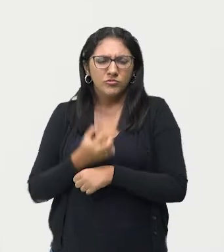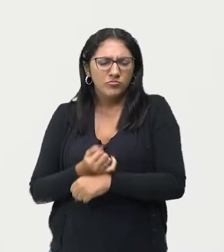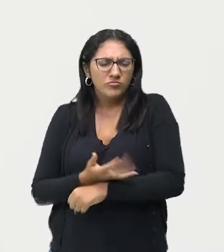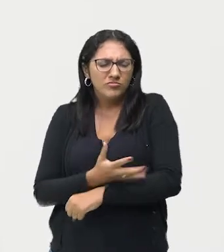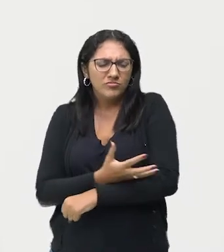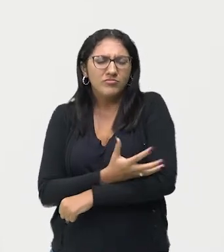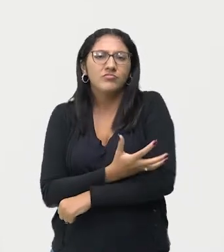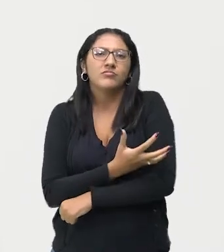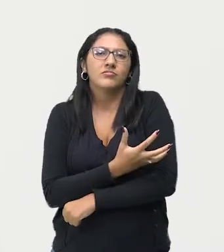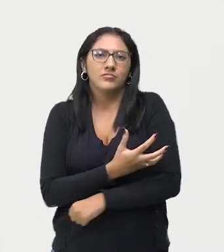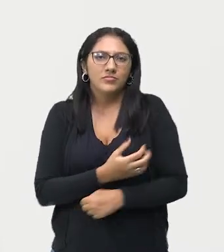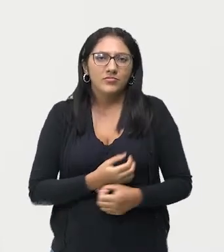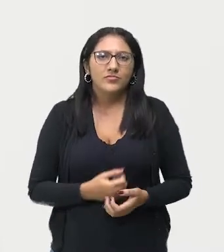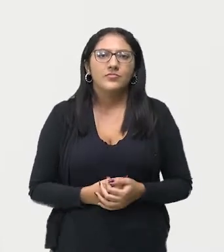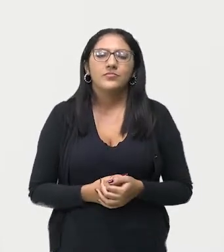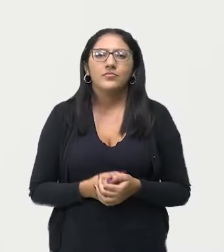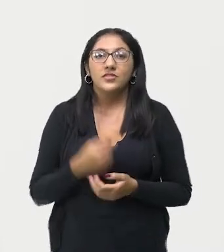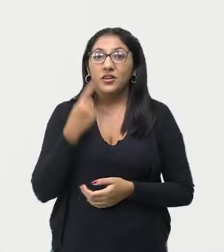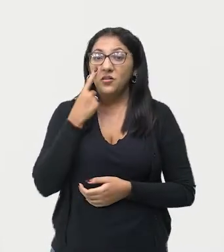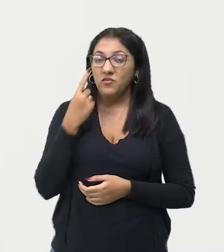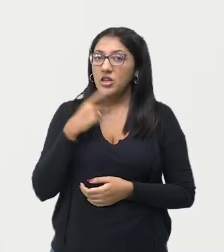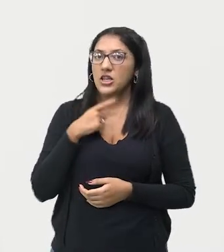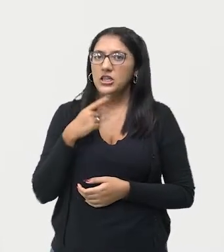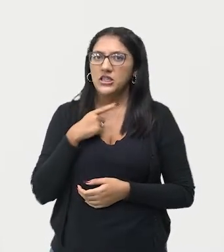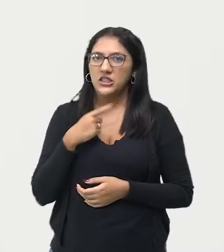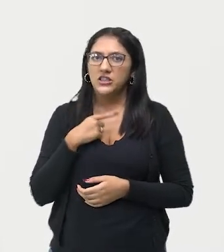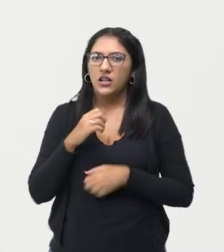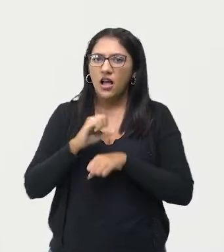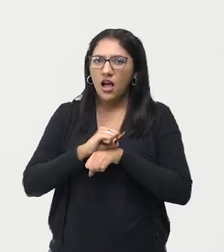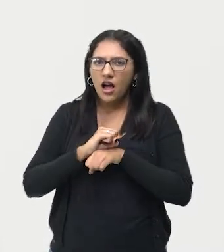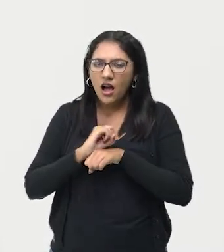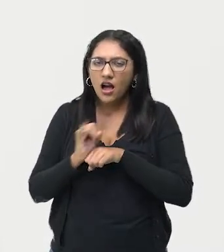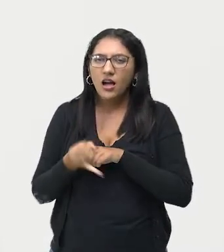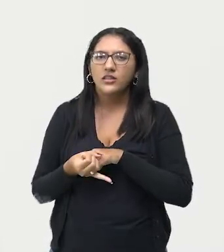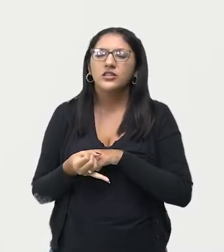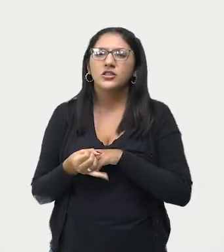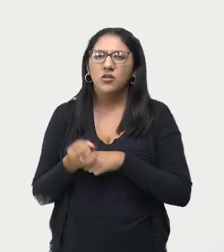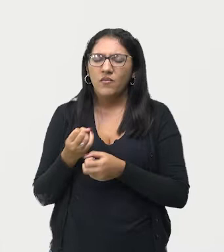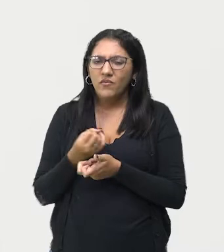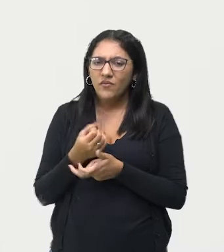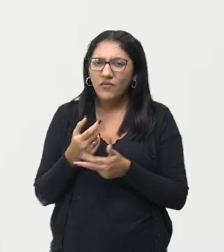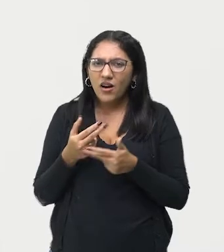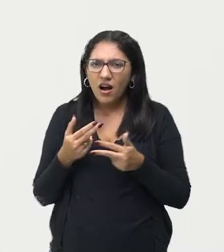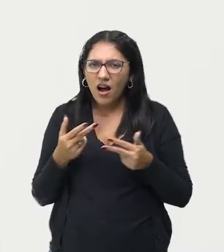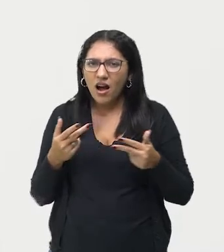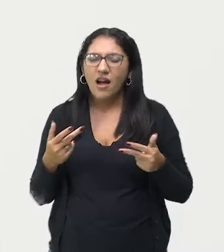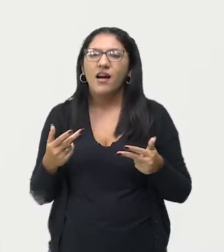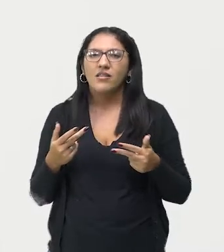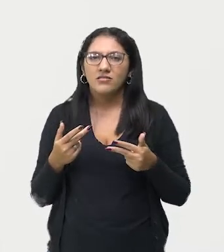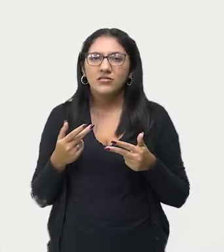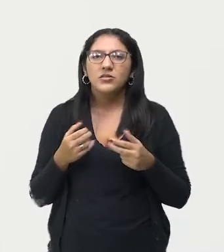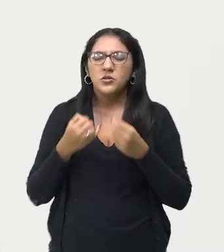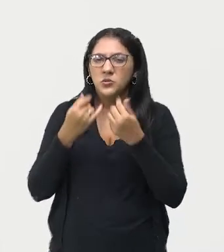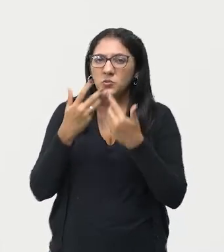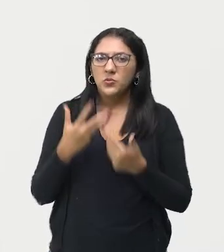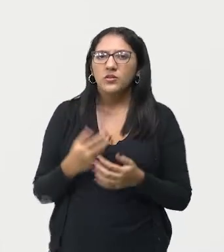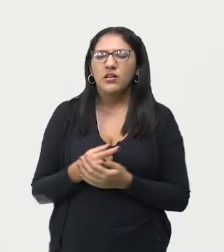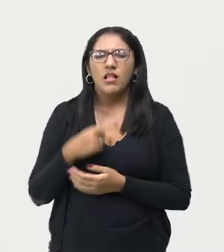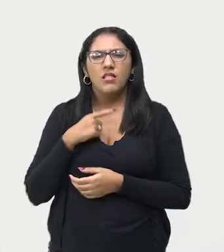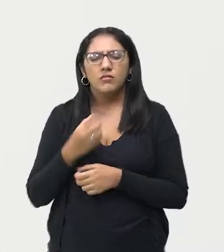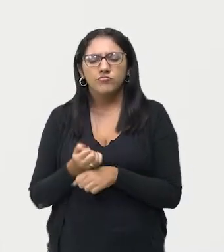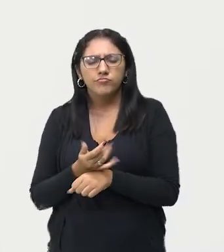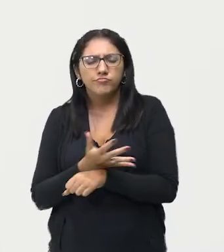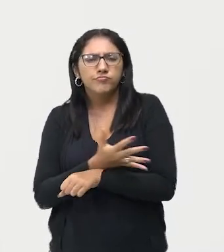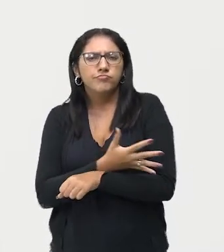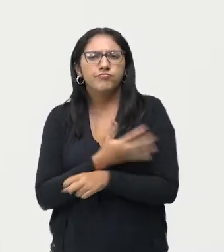ultranacionalista. Notem que ele traz muitos adjetivos para dizer da narração. Ela era emocional,